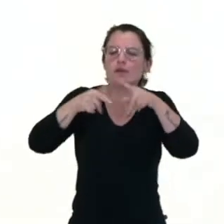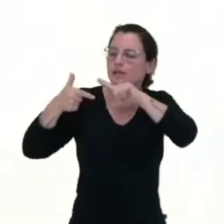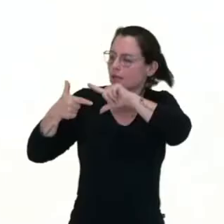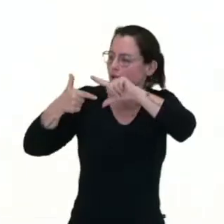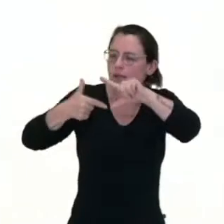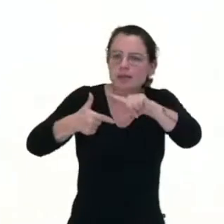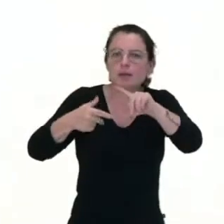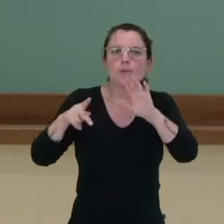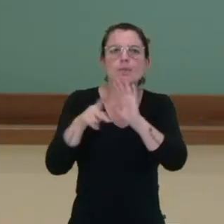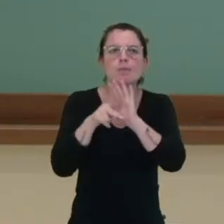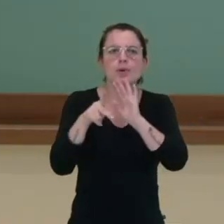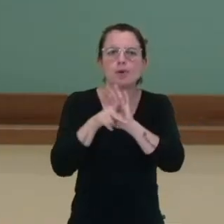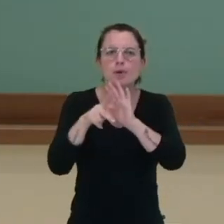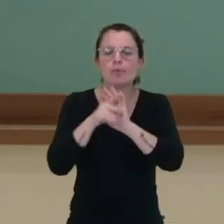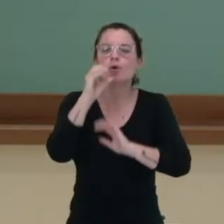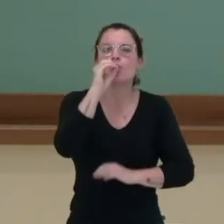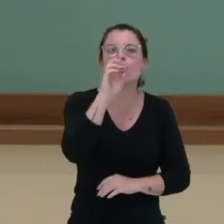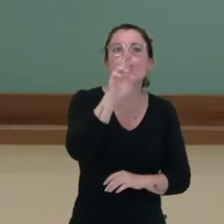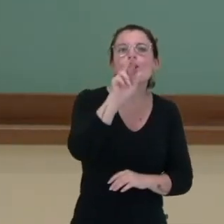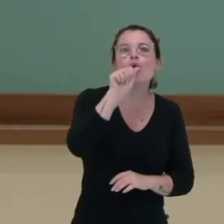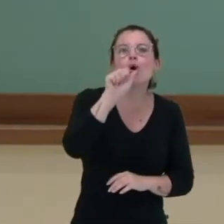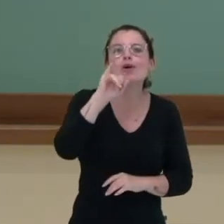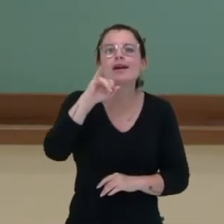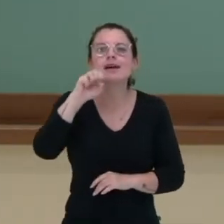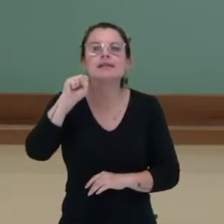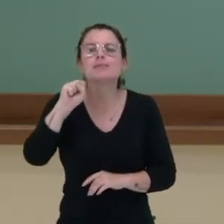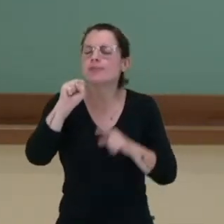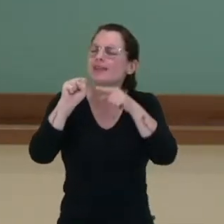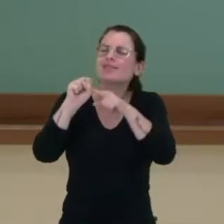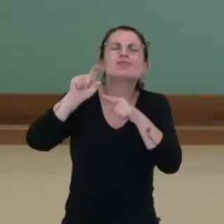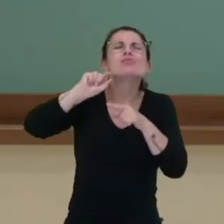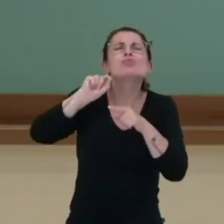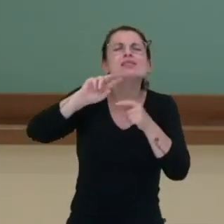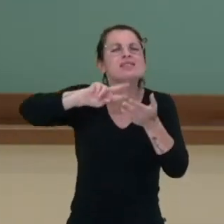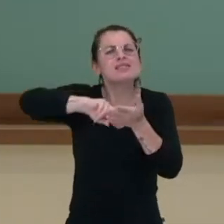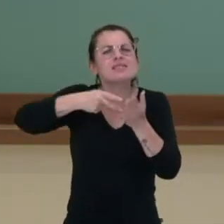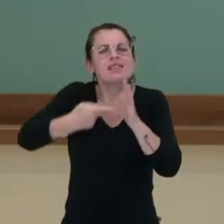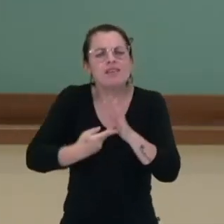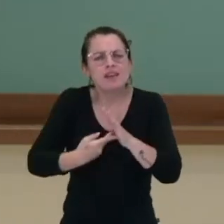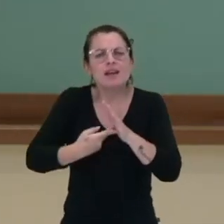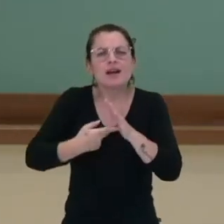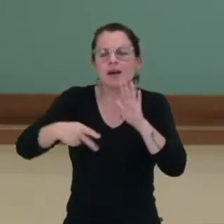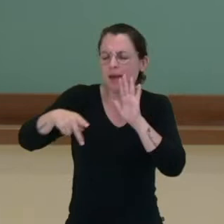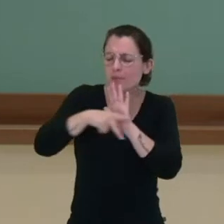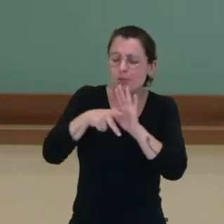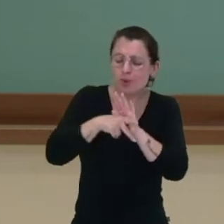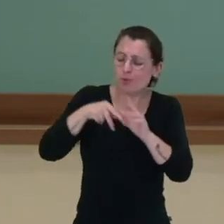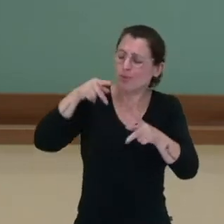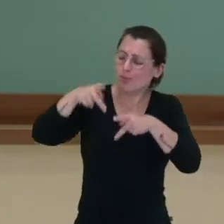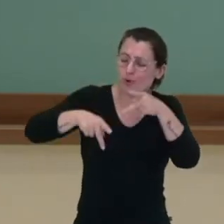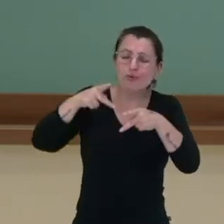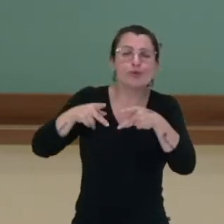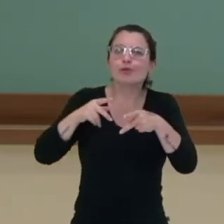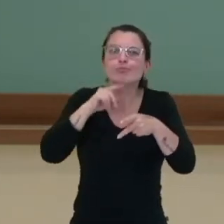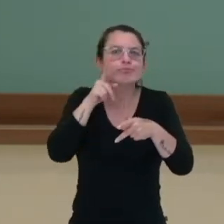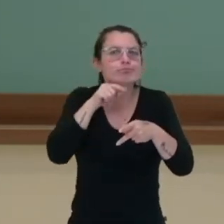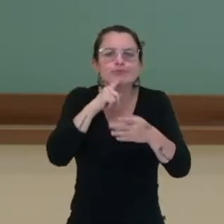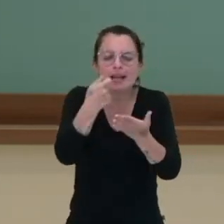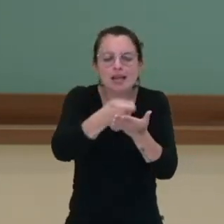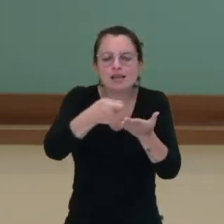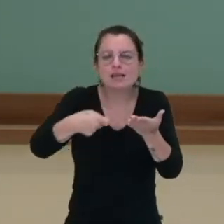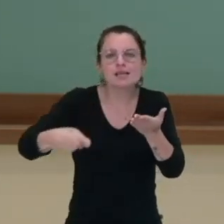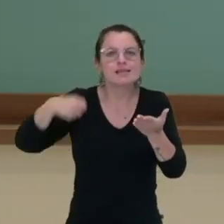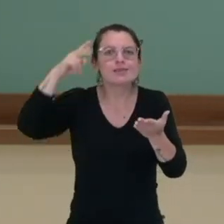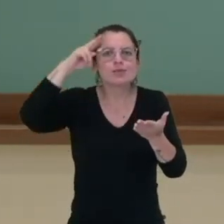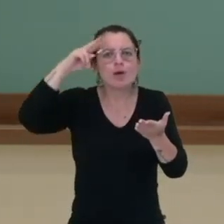tradições orais. Aqueles povos que não deixaram, muitas vezes, registros escritos. Neste